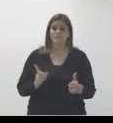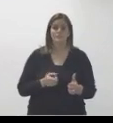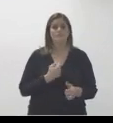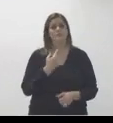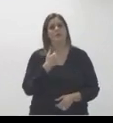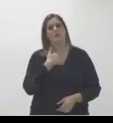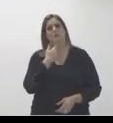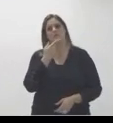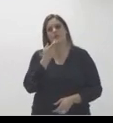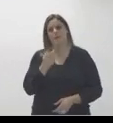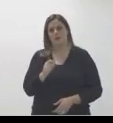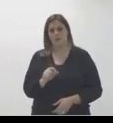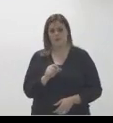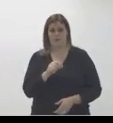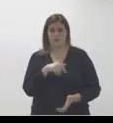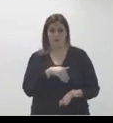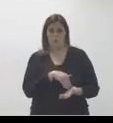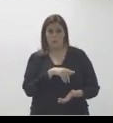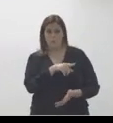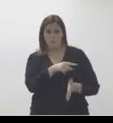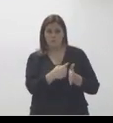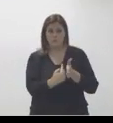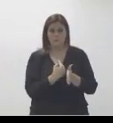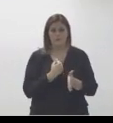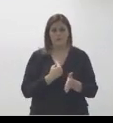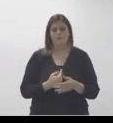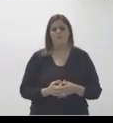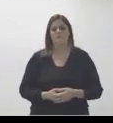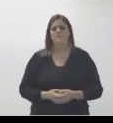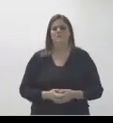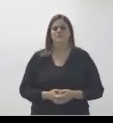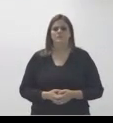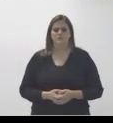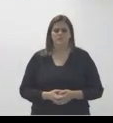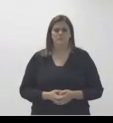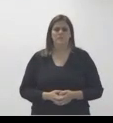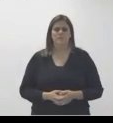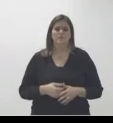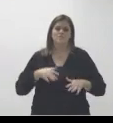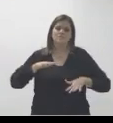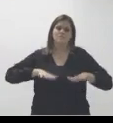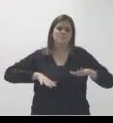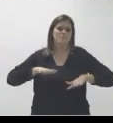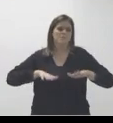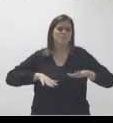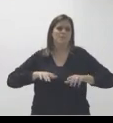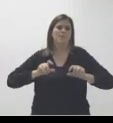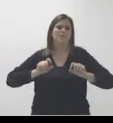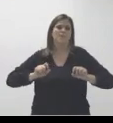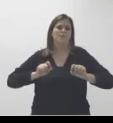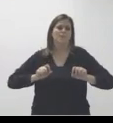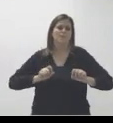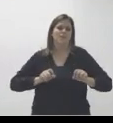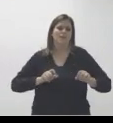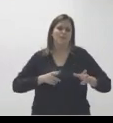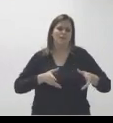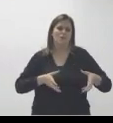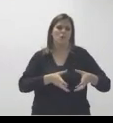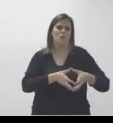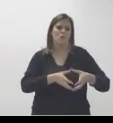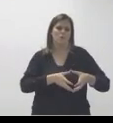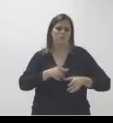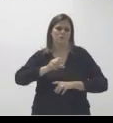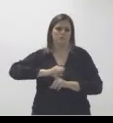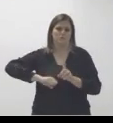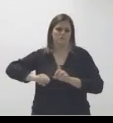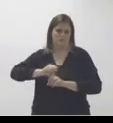que essa questão da subjetividade também passa por um recorte de classe i am o dia termina aqui sem